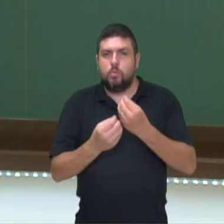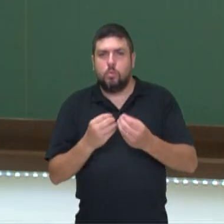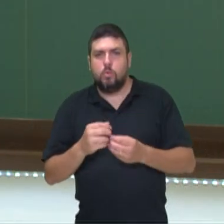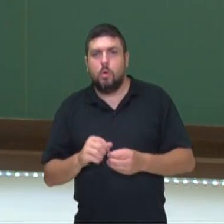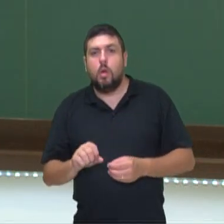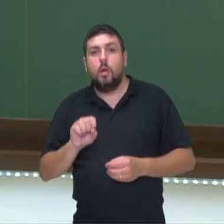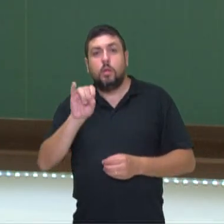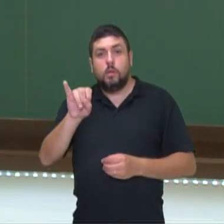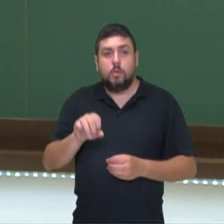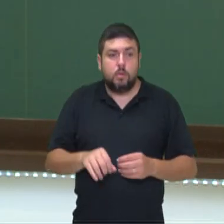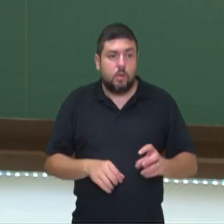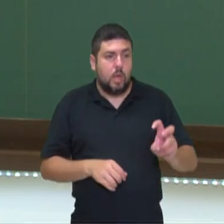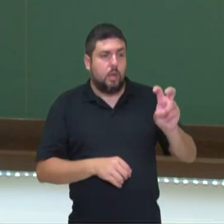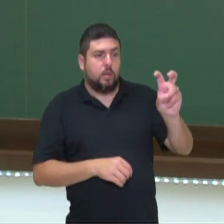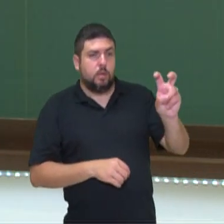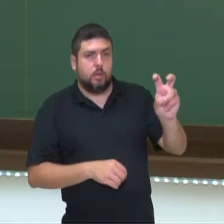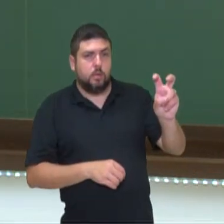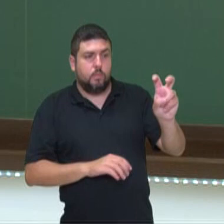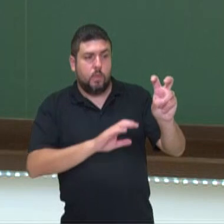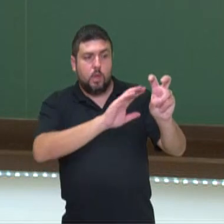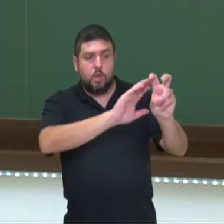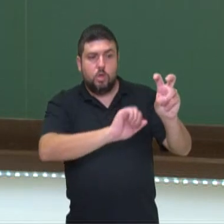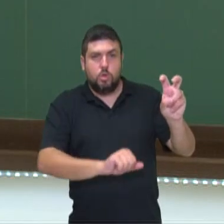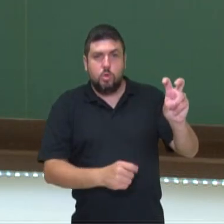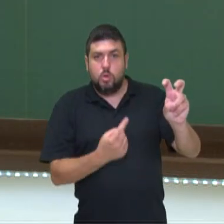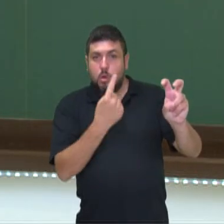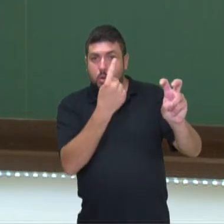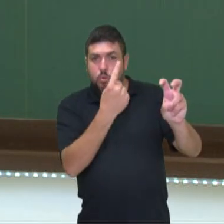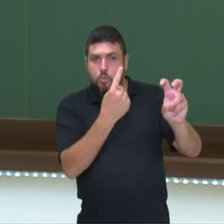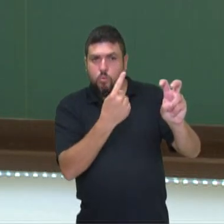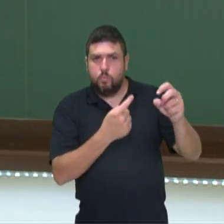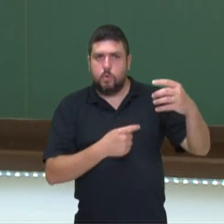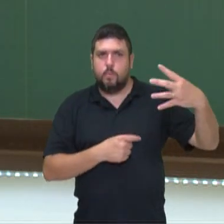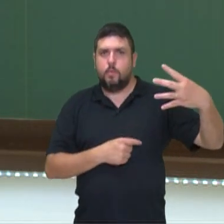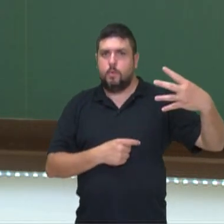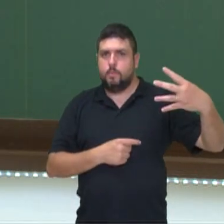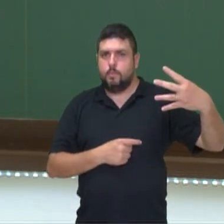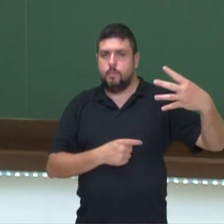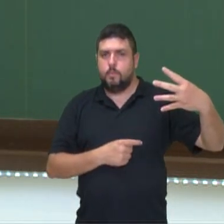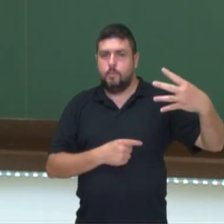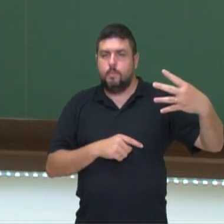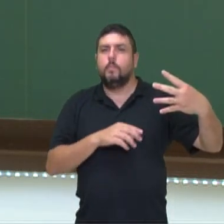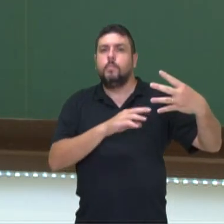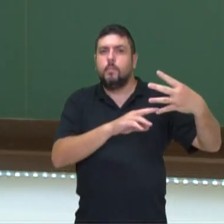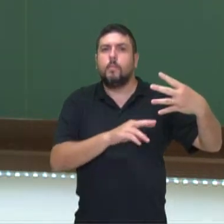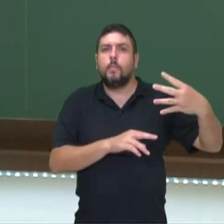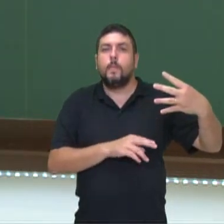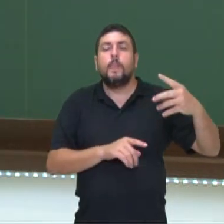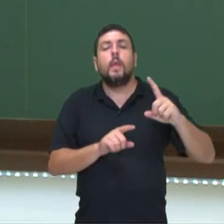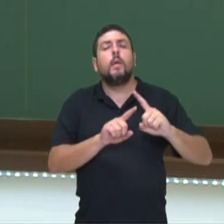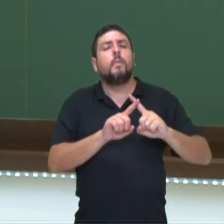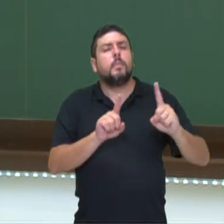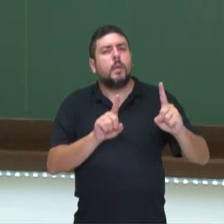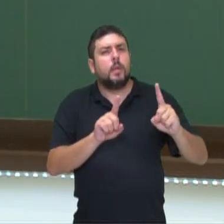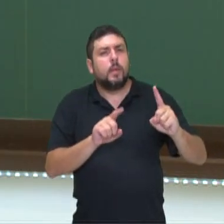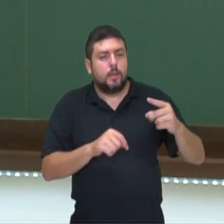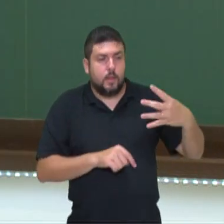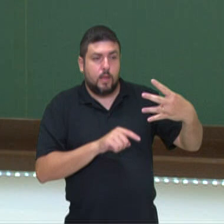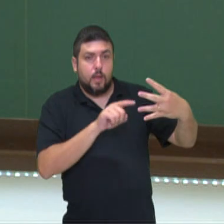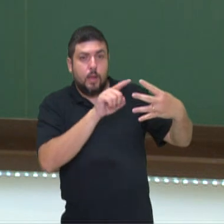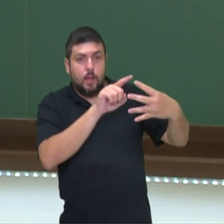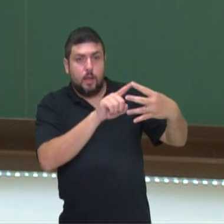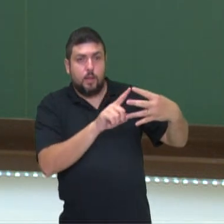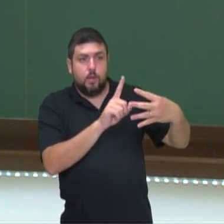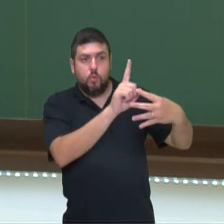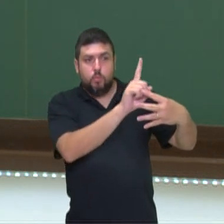de milhar, eu tinha 5, vai ficar 4. Então, 4 unidades de milhar, mas essa uma unidade de milhar que